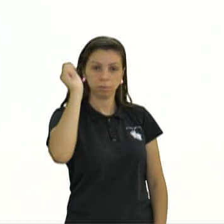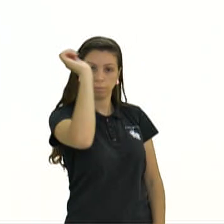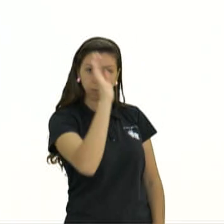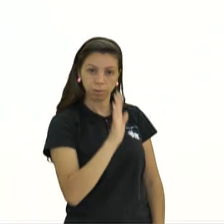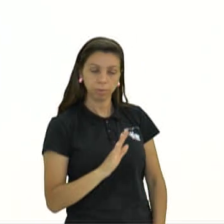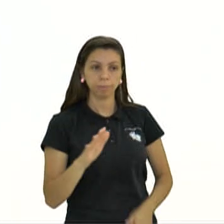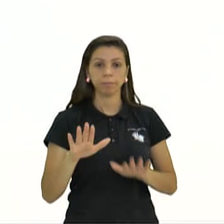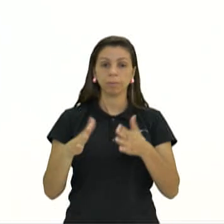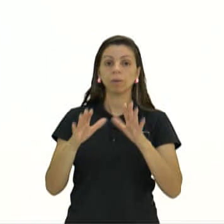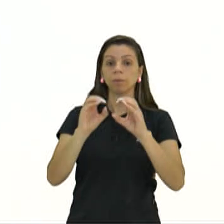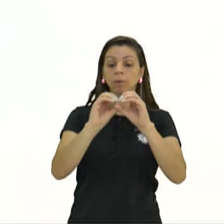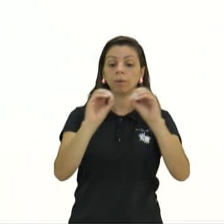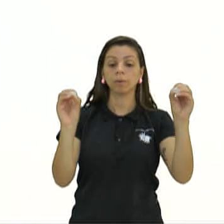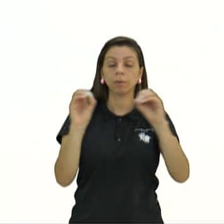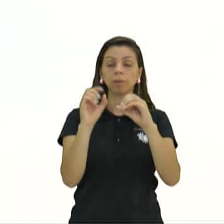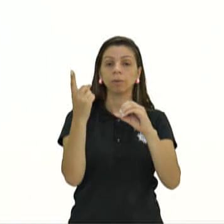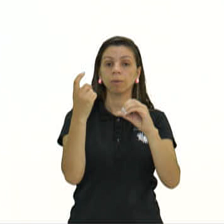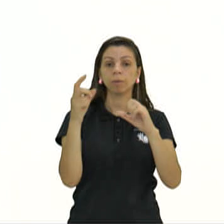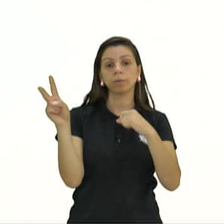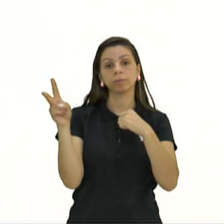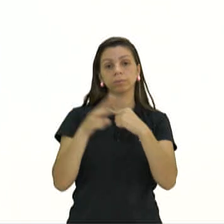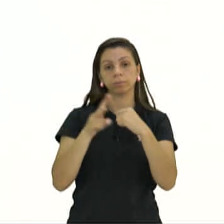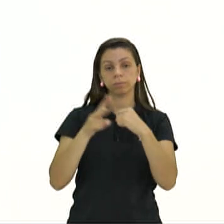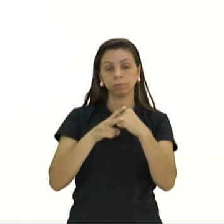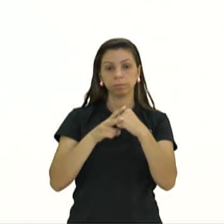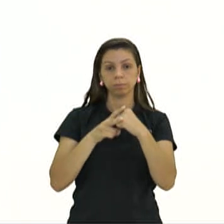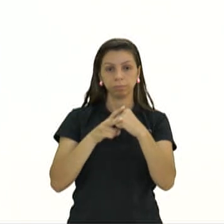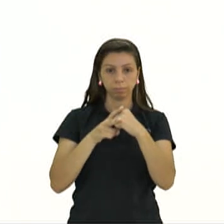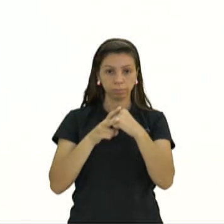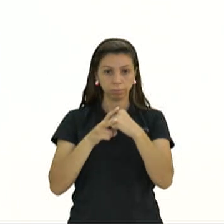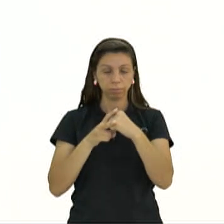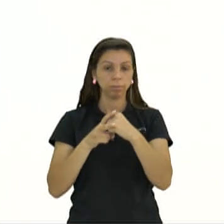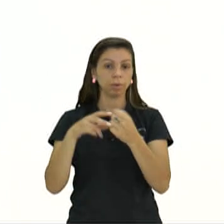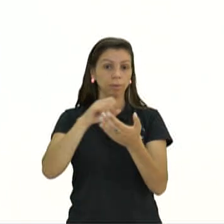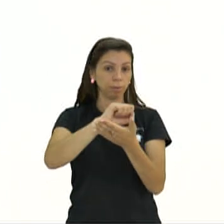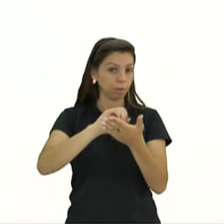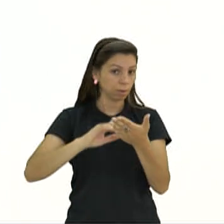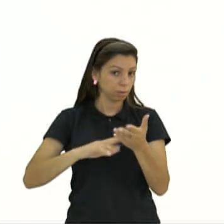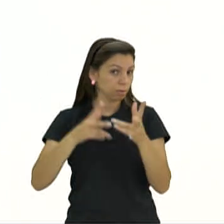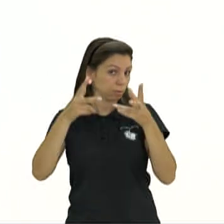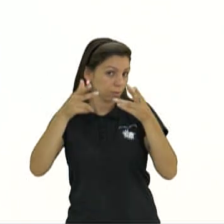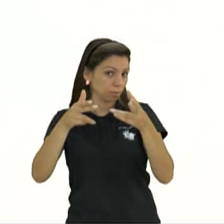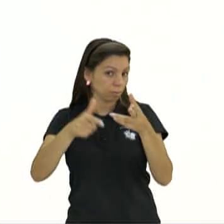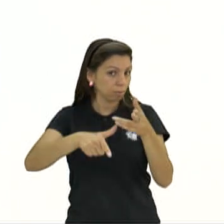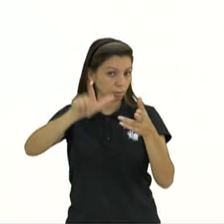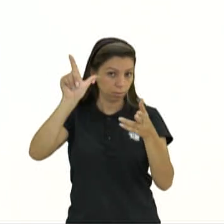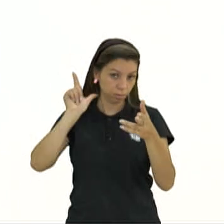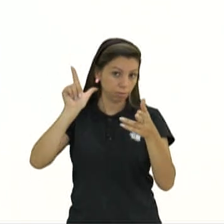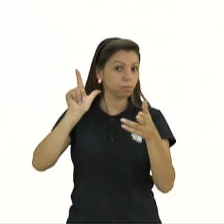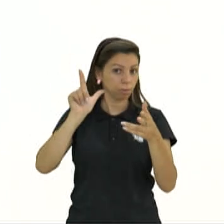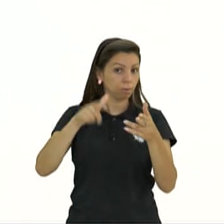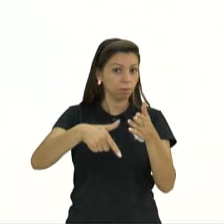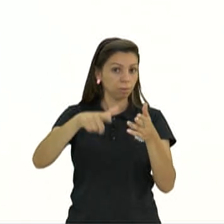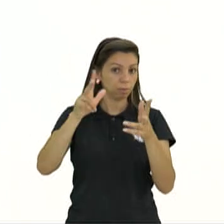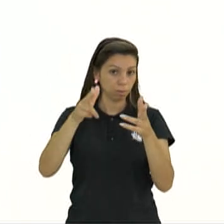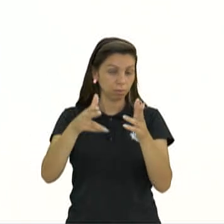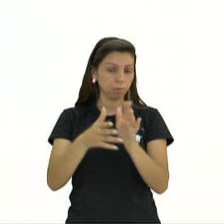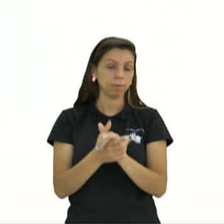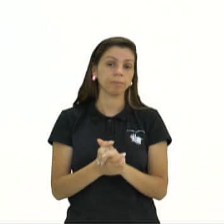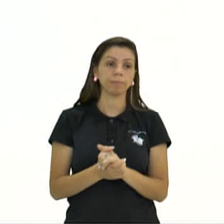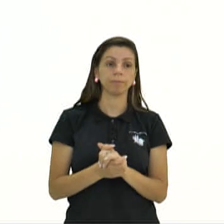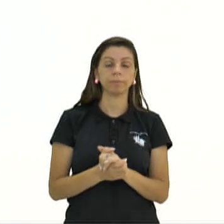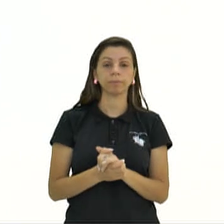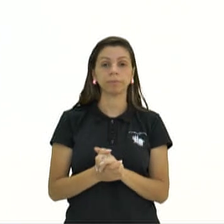oração é organizada por um único verbo ou locução verbal. Exercício igualzinho o passado, né? Então vamos lá.